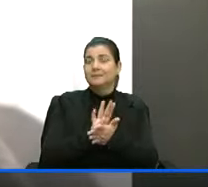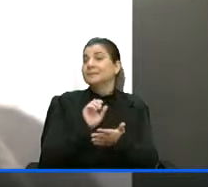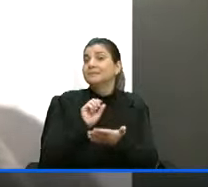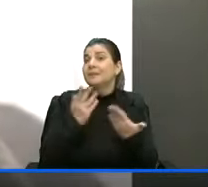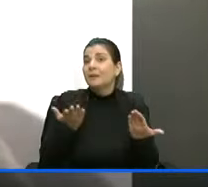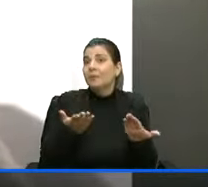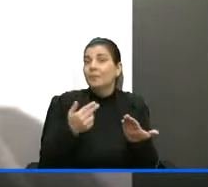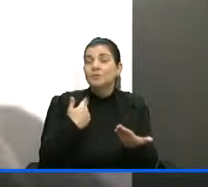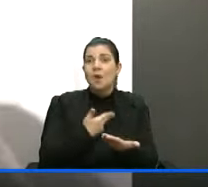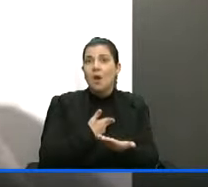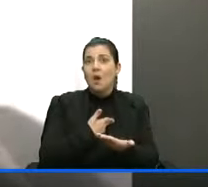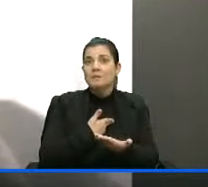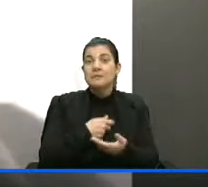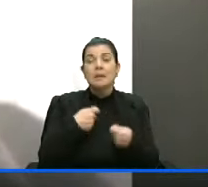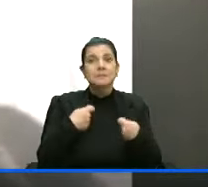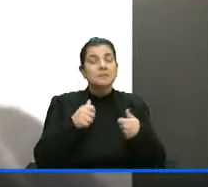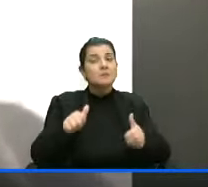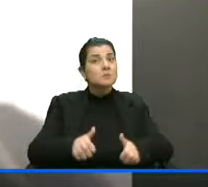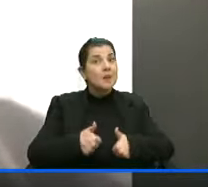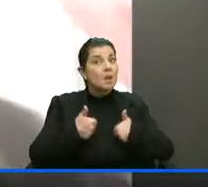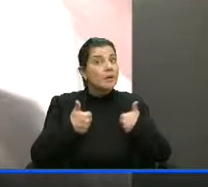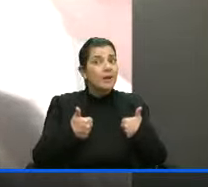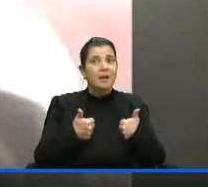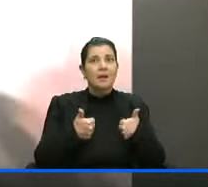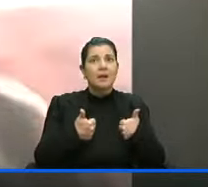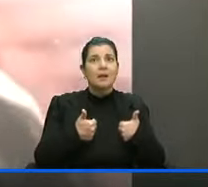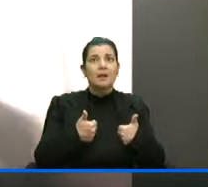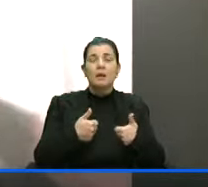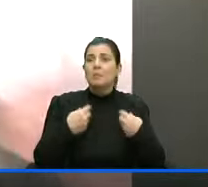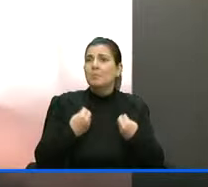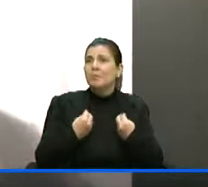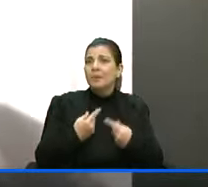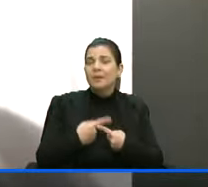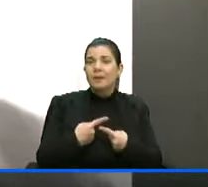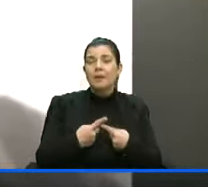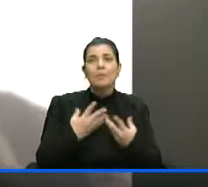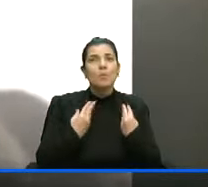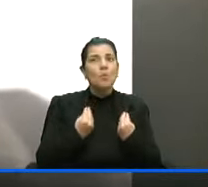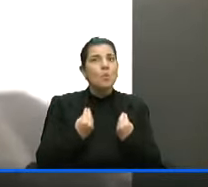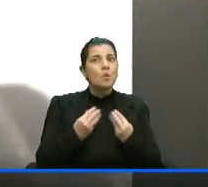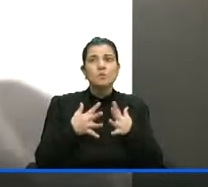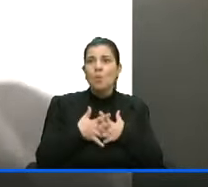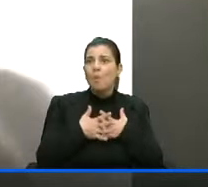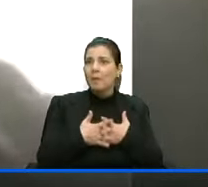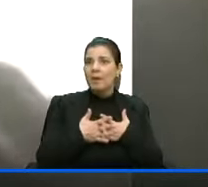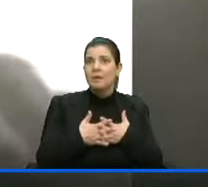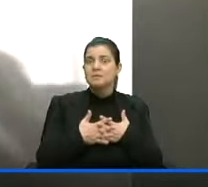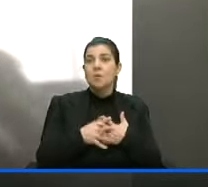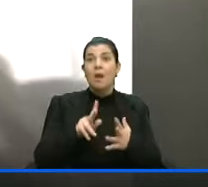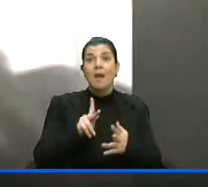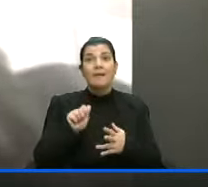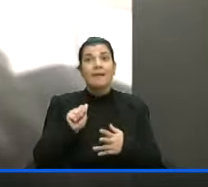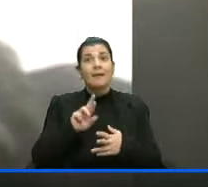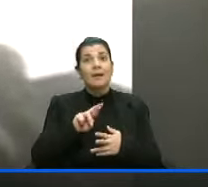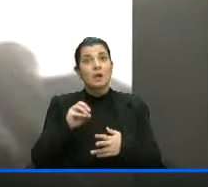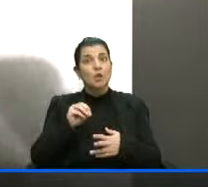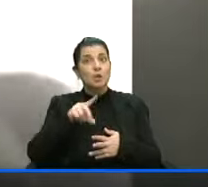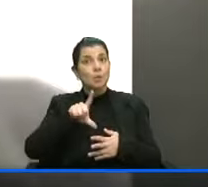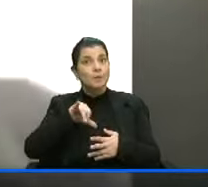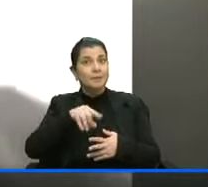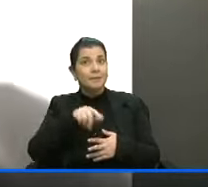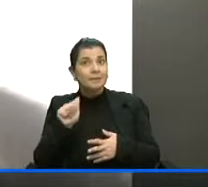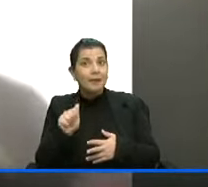nós temos que aprimorar mais, porque é muito complexo isso, entende? Sim. Então, a Carolina fala aqui